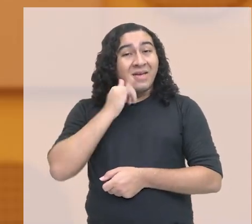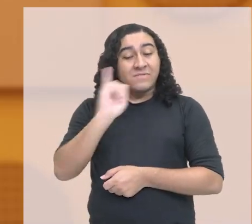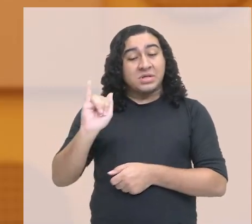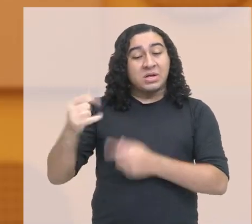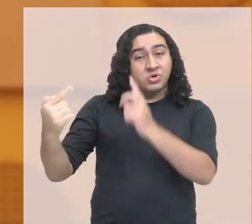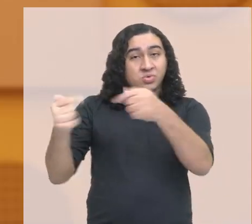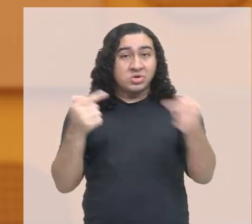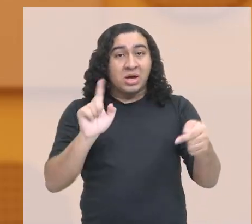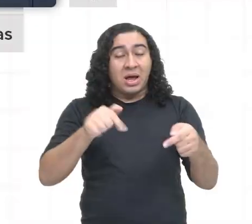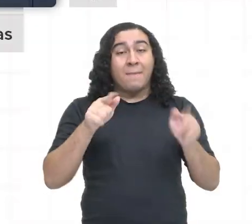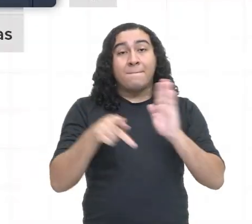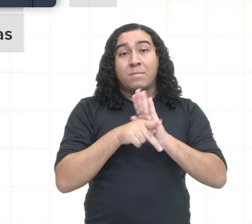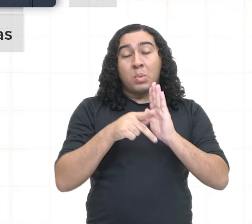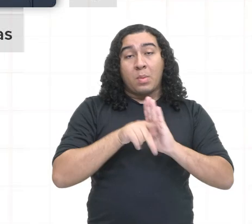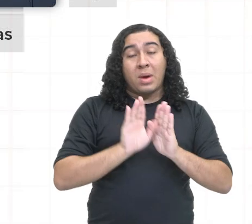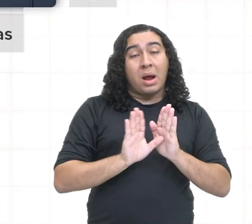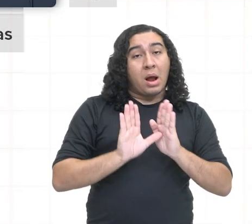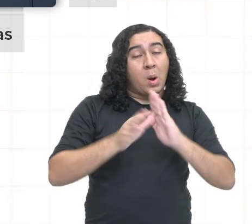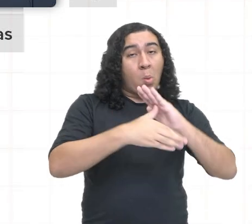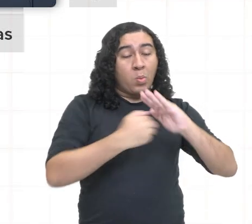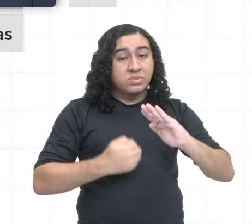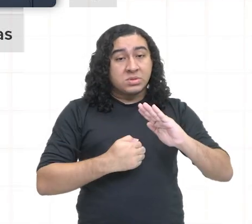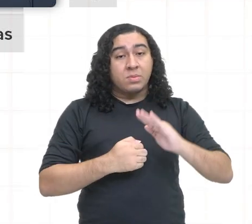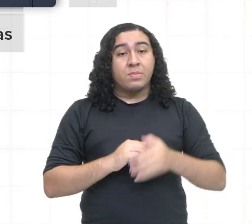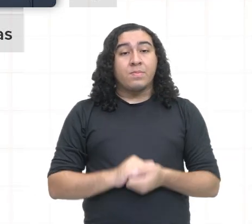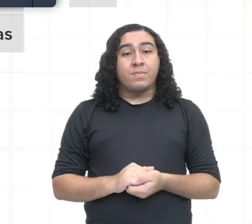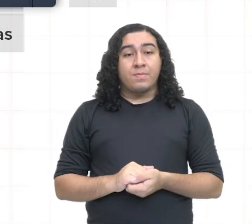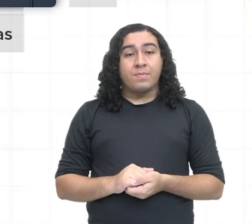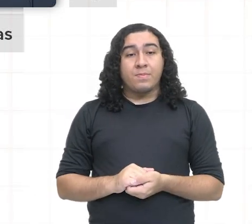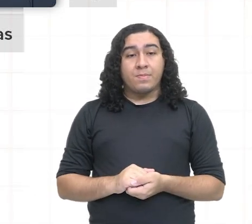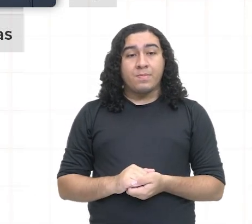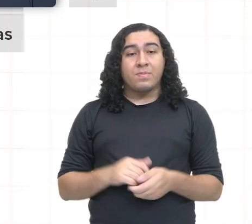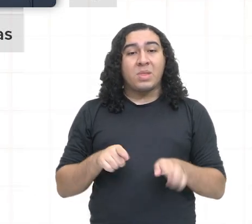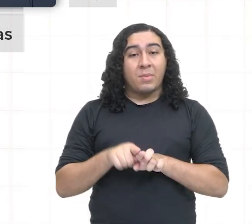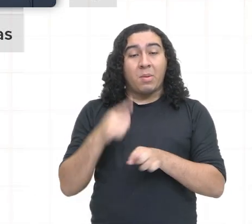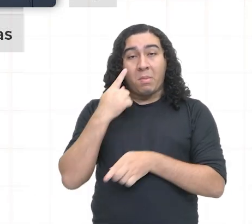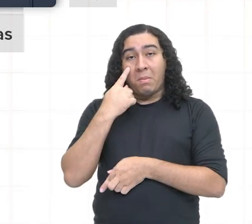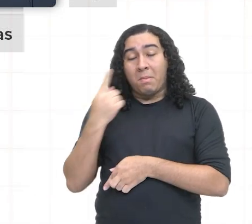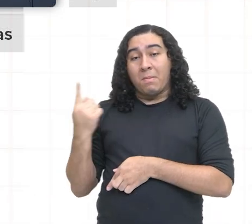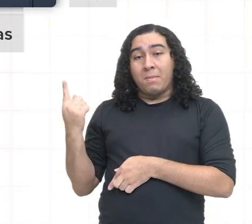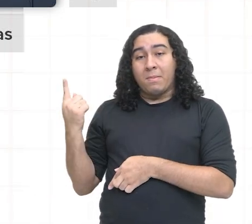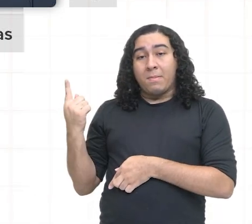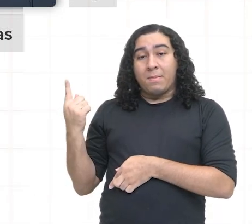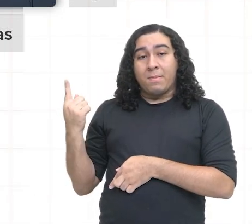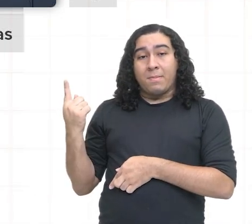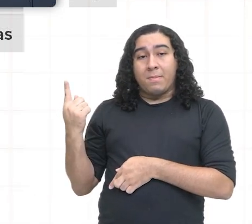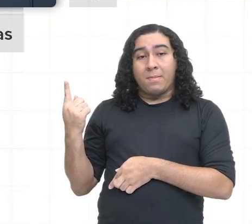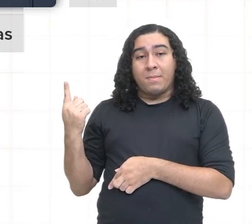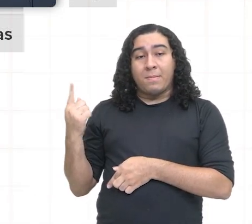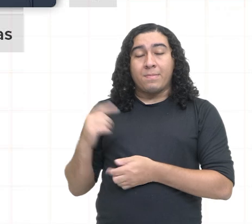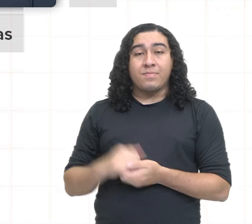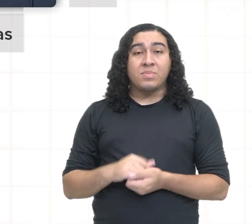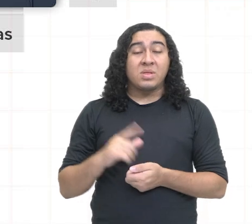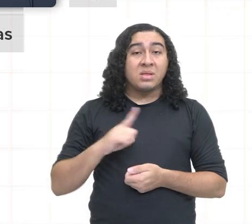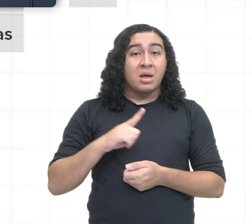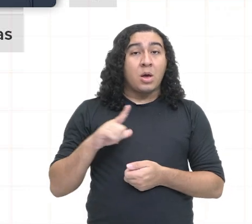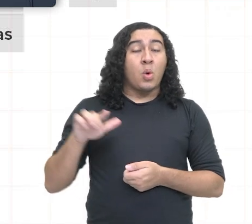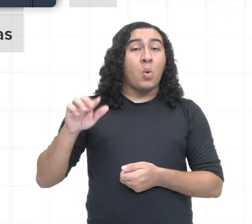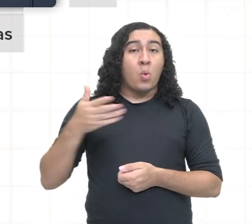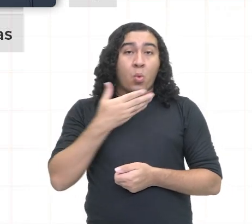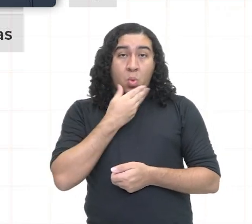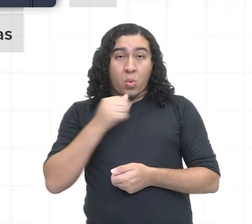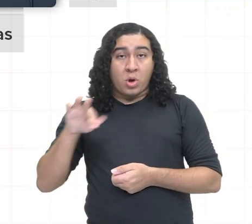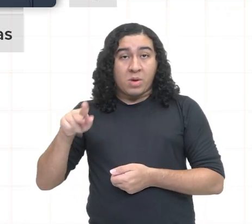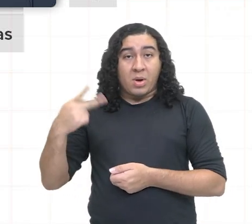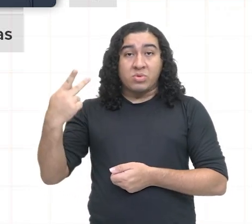a corrupção. Olha só, escândalos de corrupção, né? Pedro Collor, o irmão do presidente,